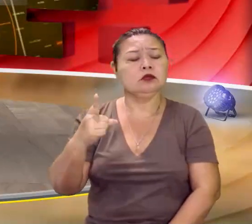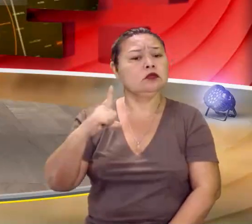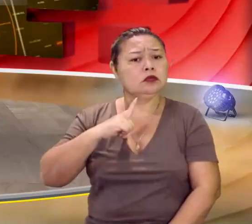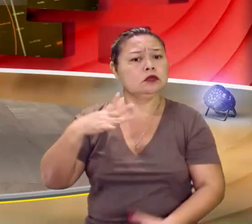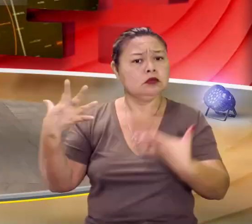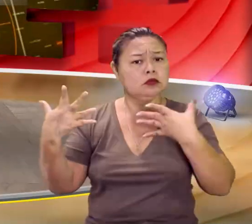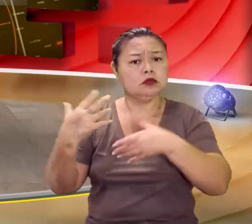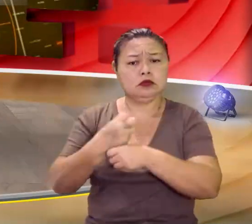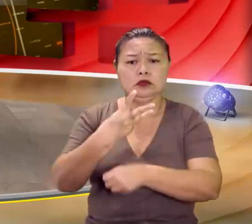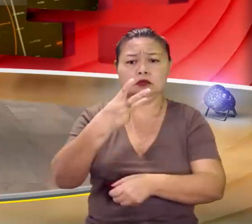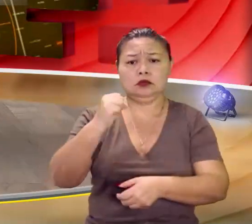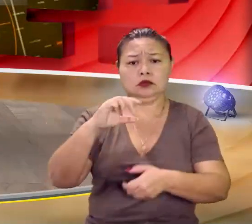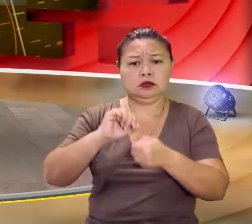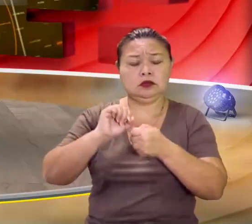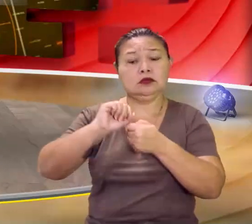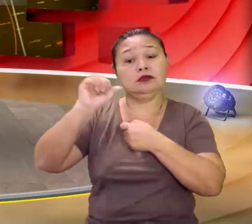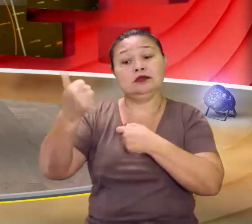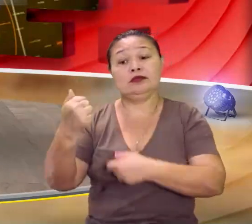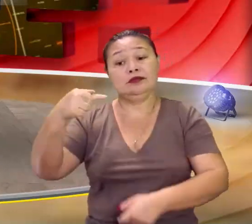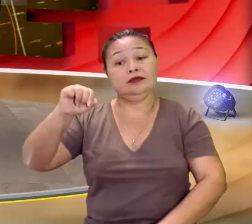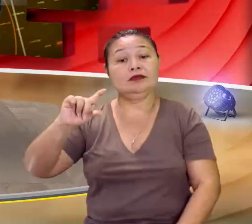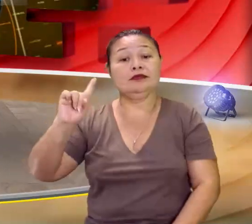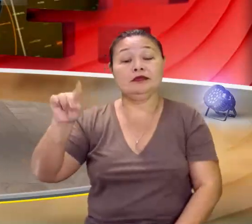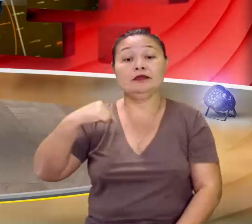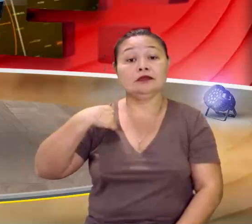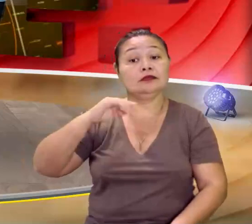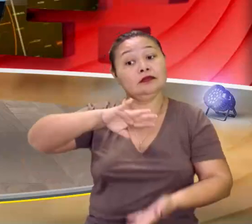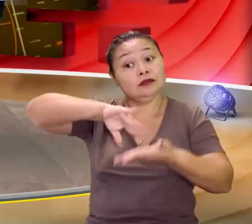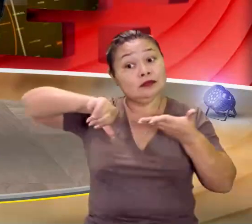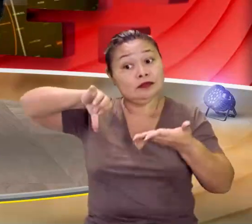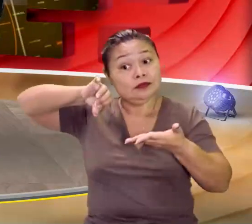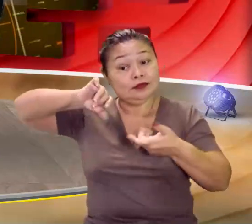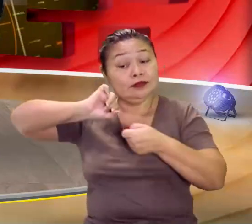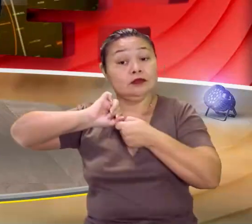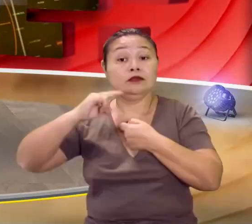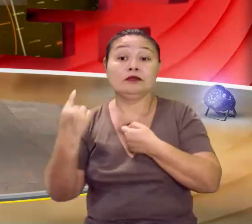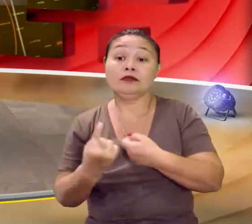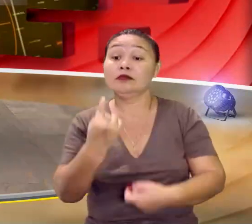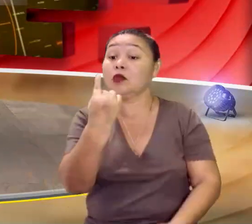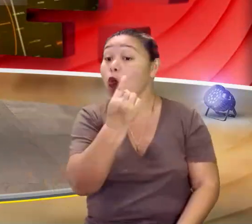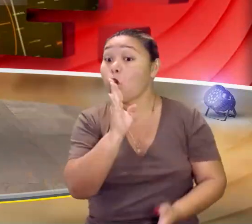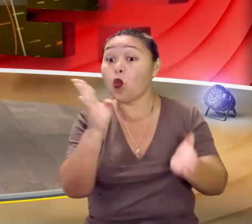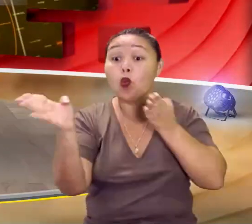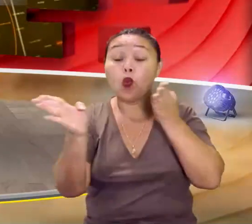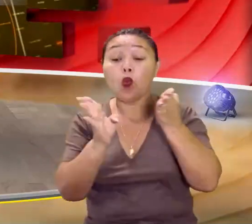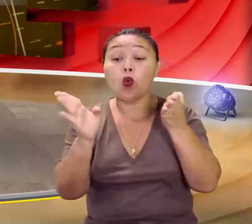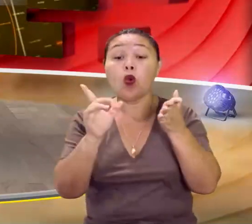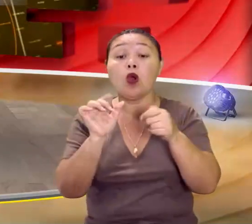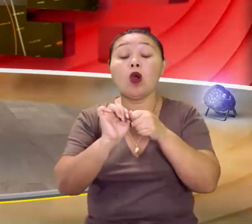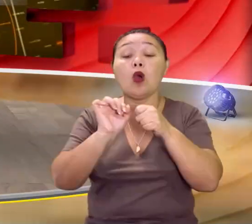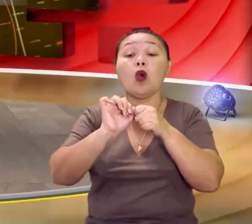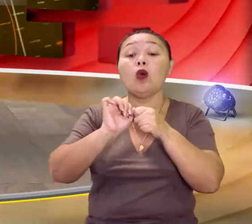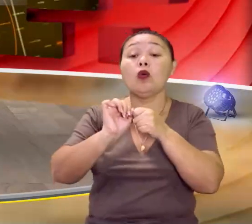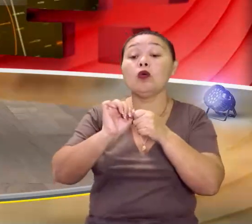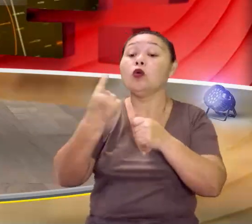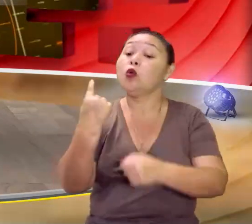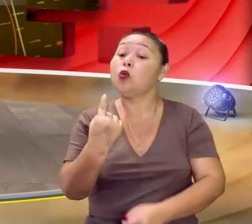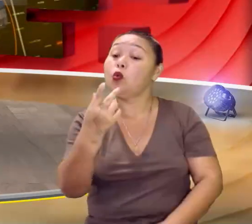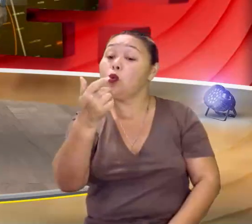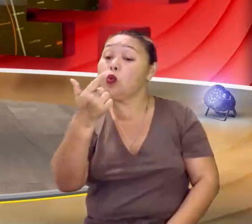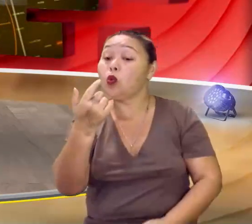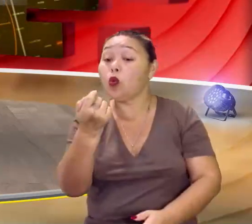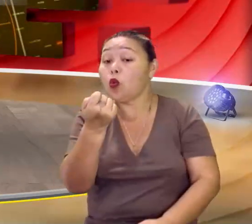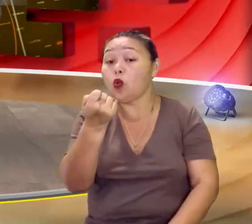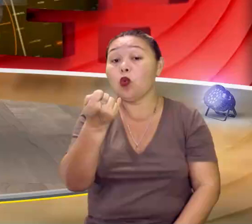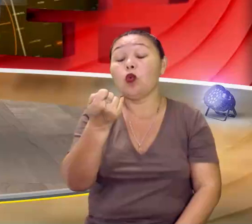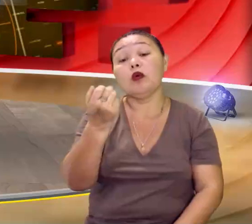tem que somar o 380 com 170 e deixa o 90 de fora. Apenas um dos grãos. Pelo menos um dos grãos. Ah, pelo